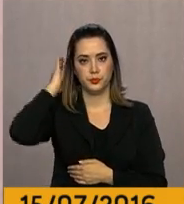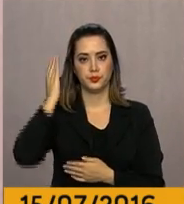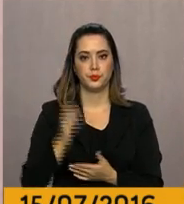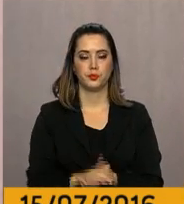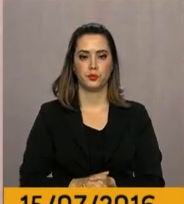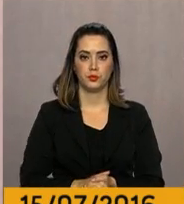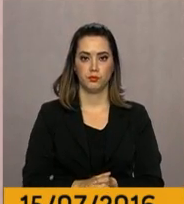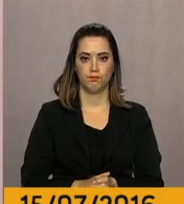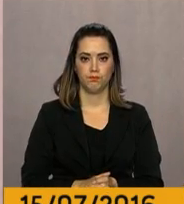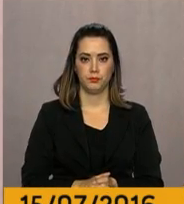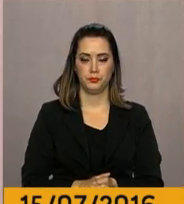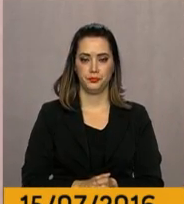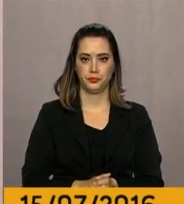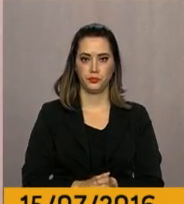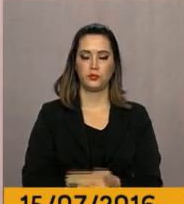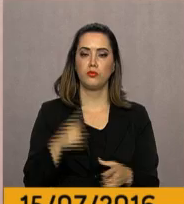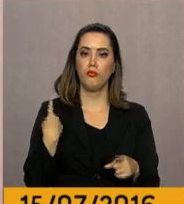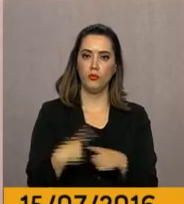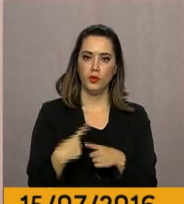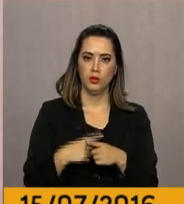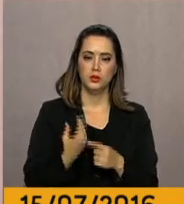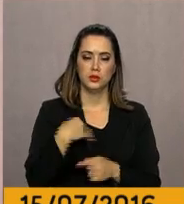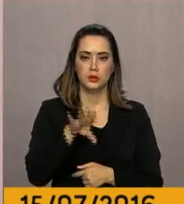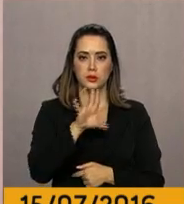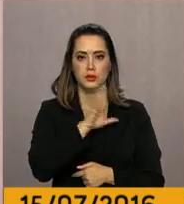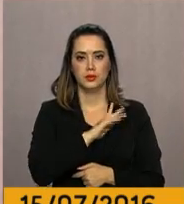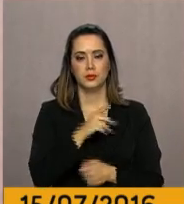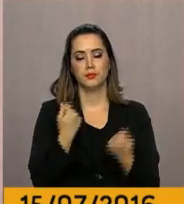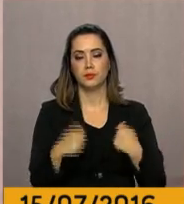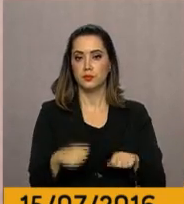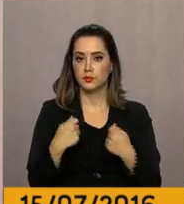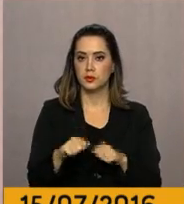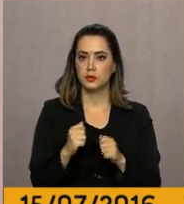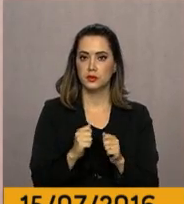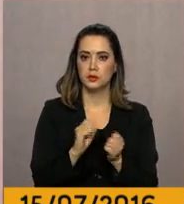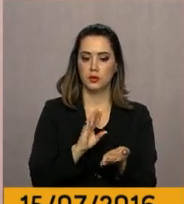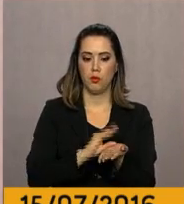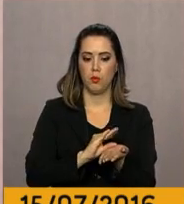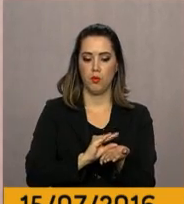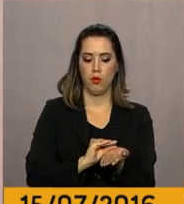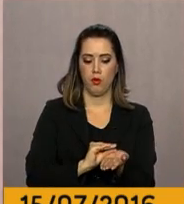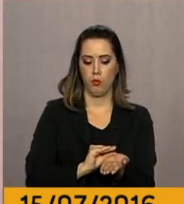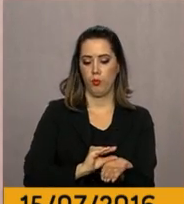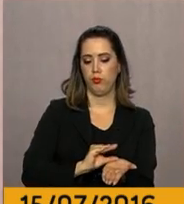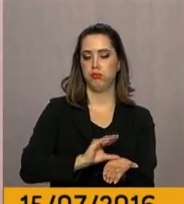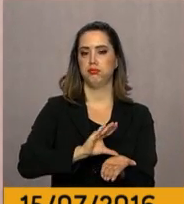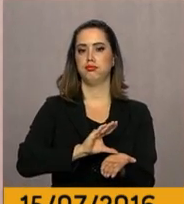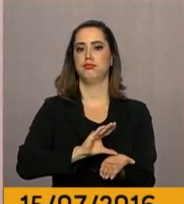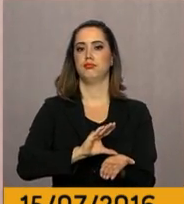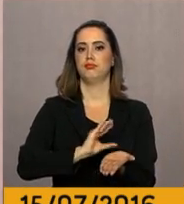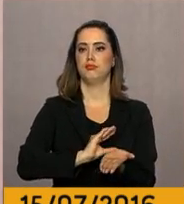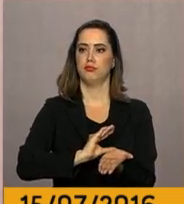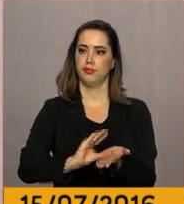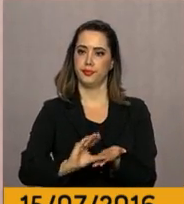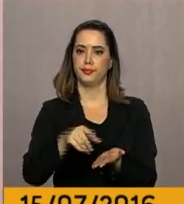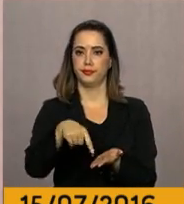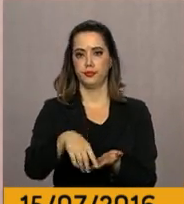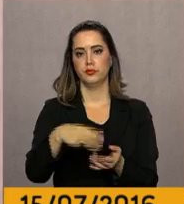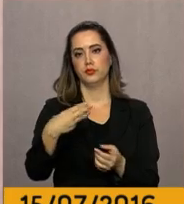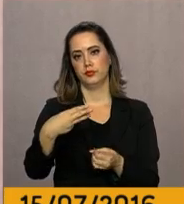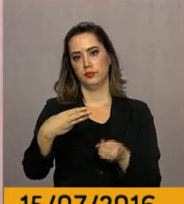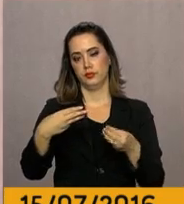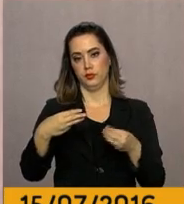Temer. Assim, nós tínhamos a necessidade de suplementar o orçamento do MEC